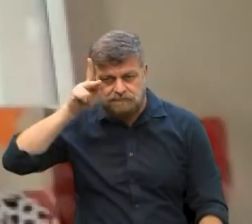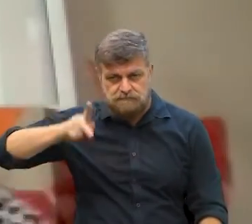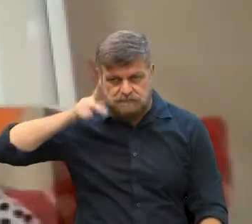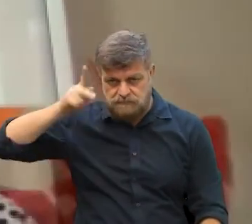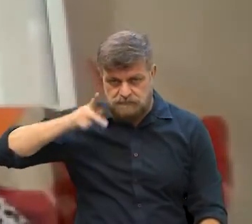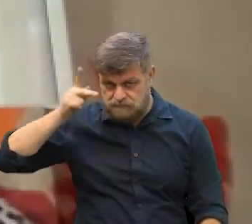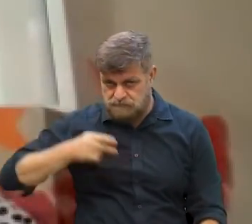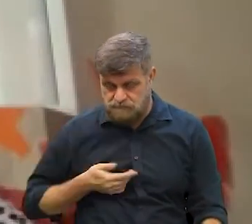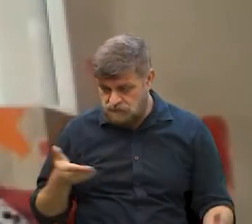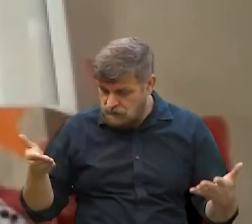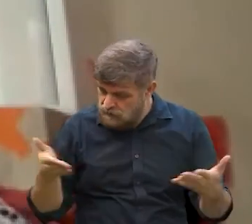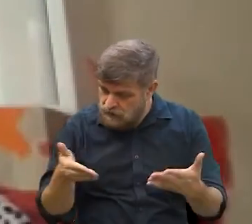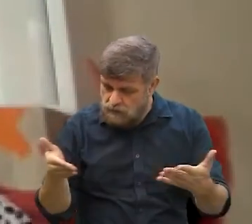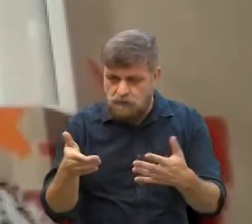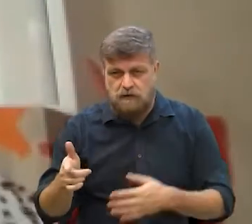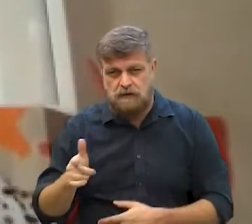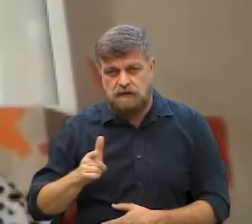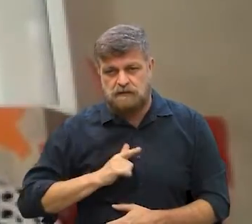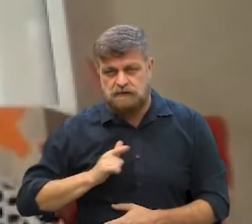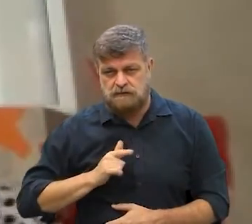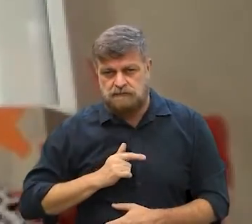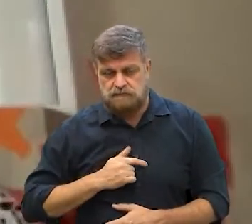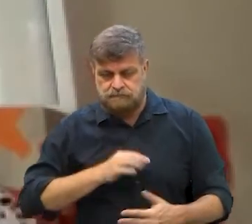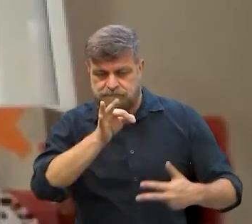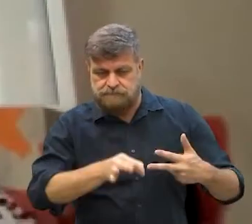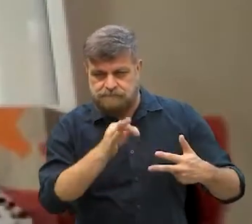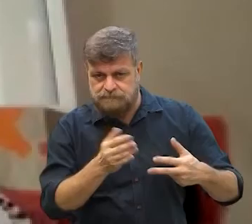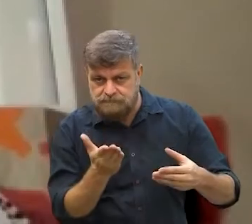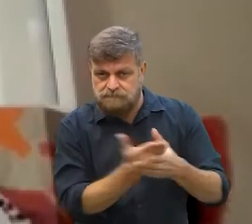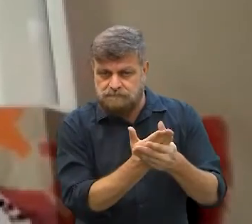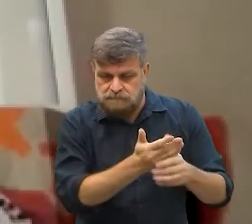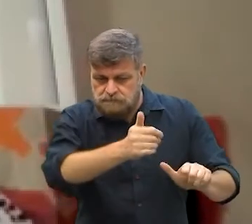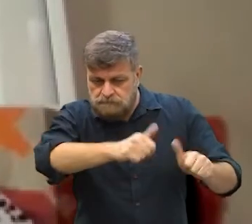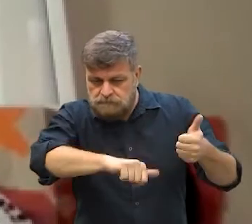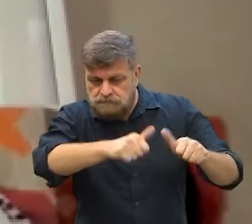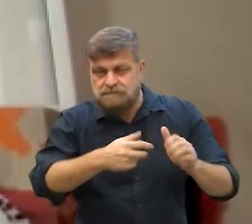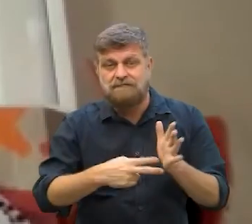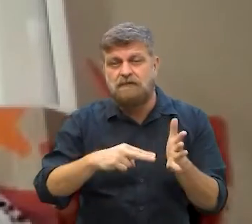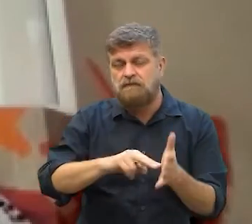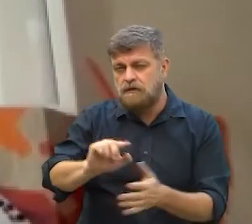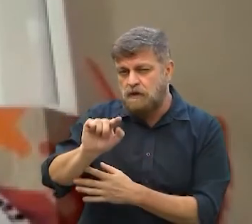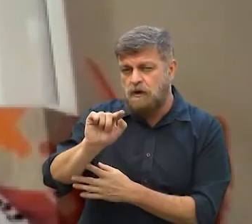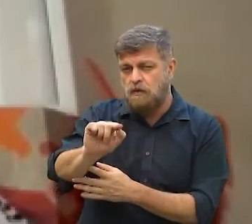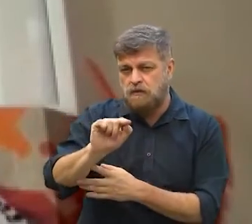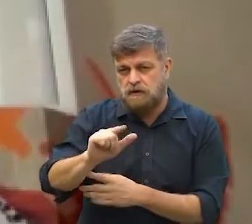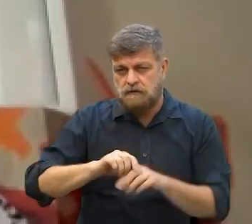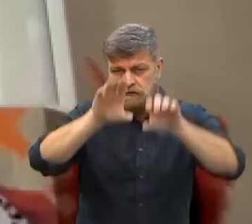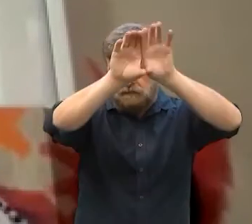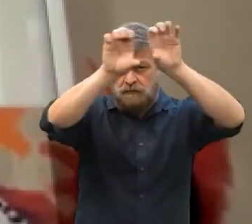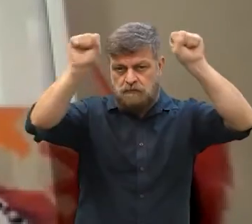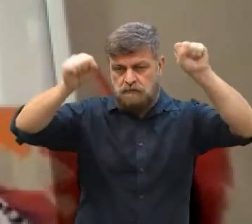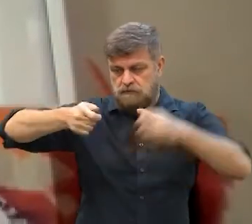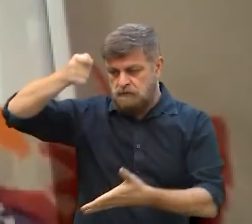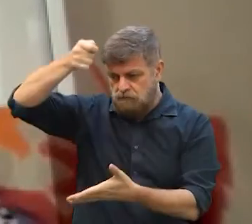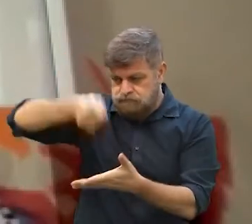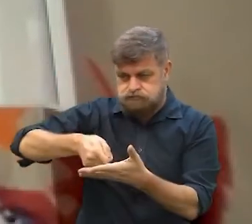política ela está sob júdice, e isso significa que o Supremo